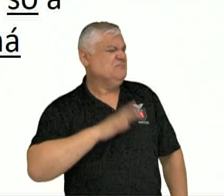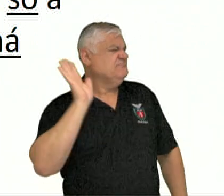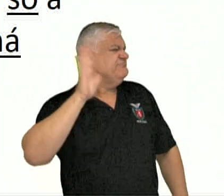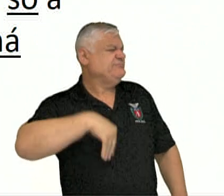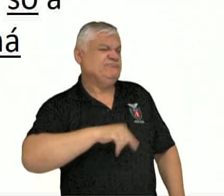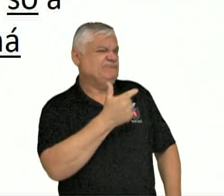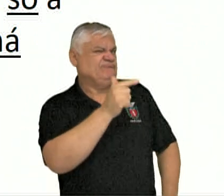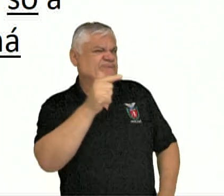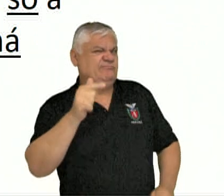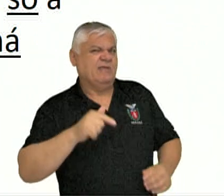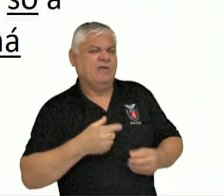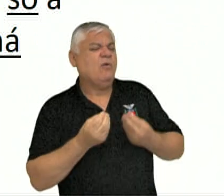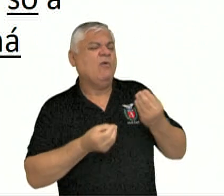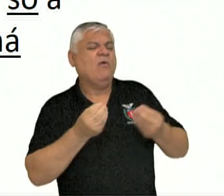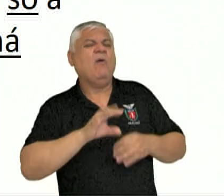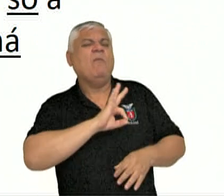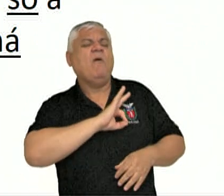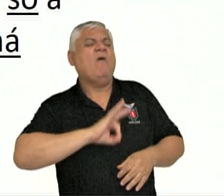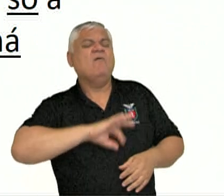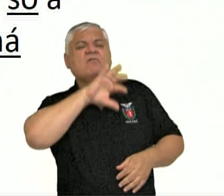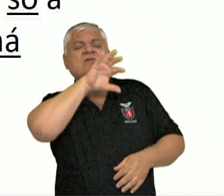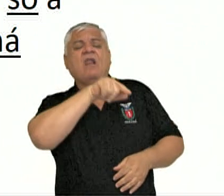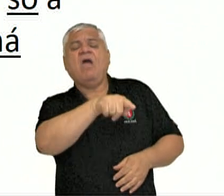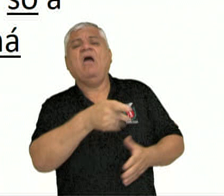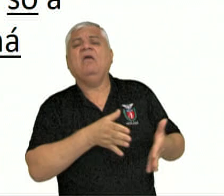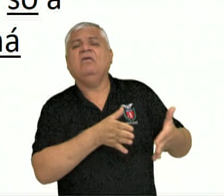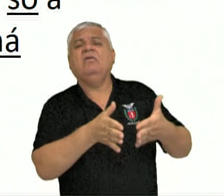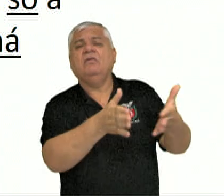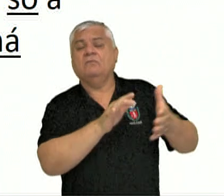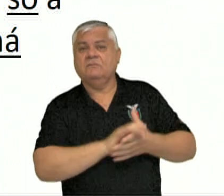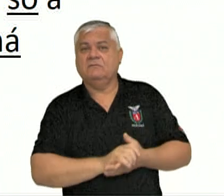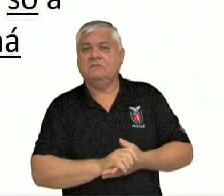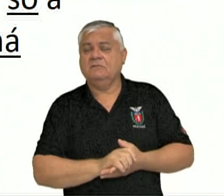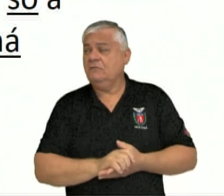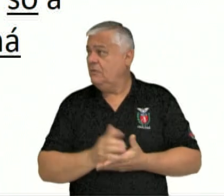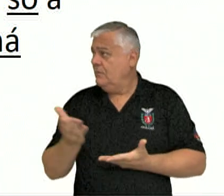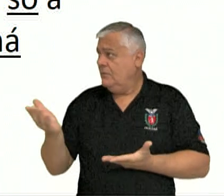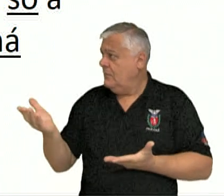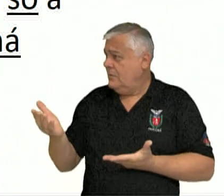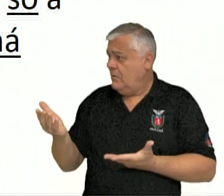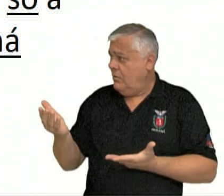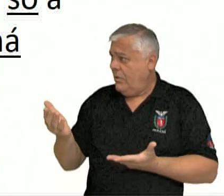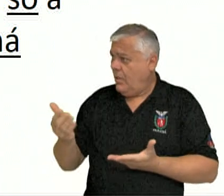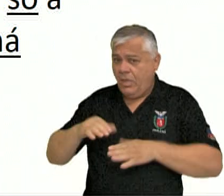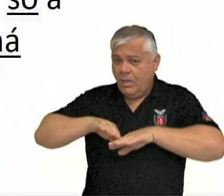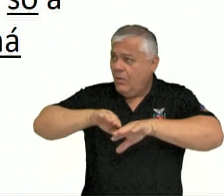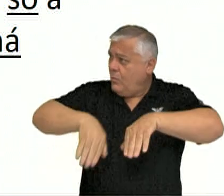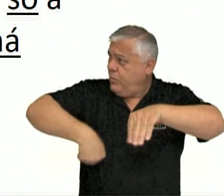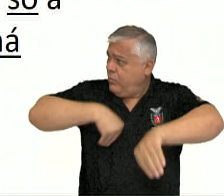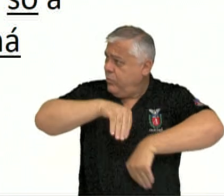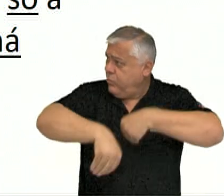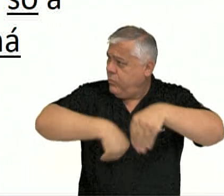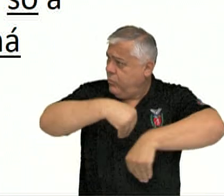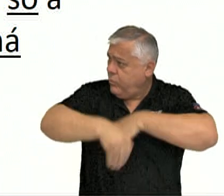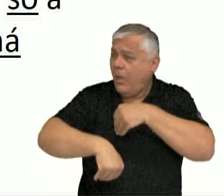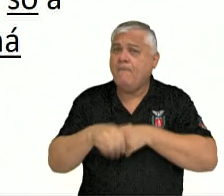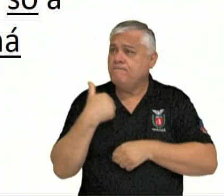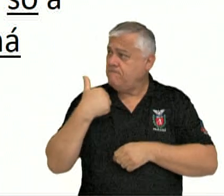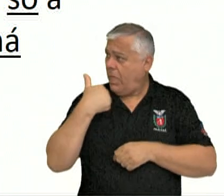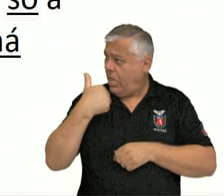ter. Como é que onça vai parar lá no meio do rio? Nadando. Ouvi dizer que onça nada muito